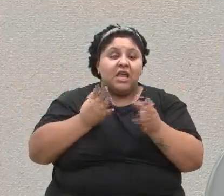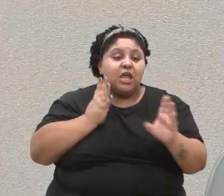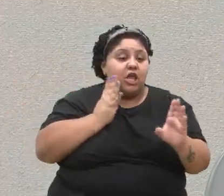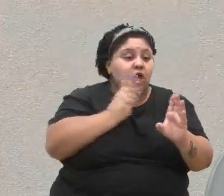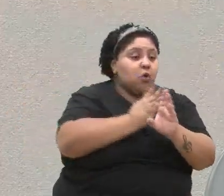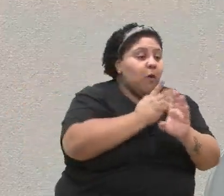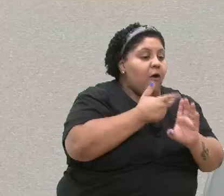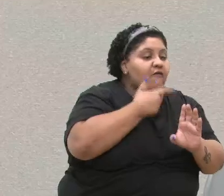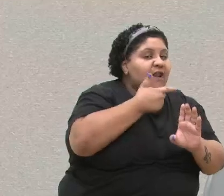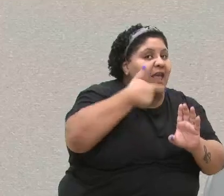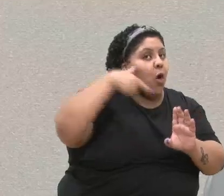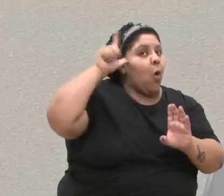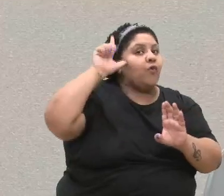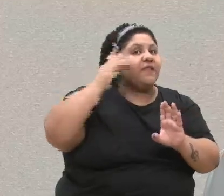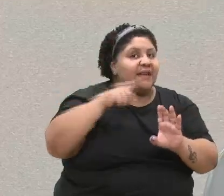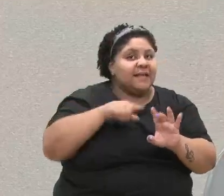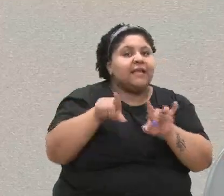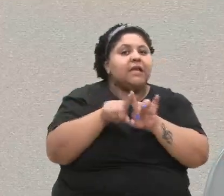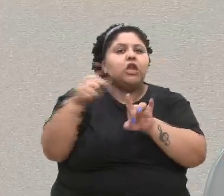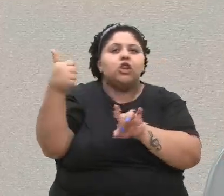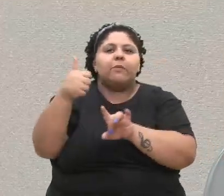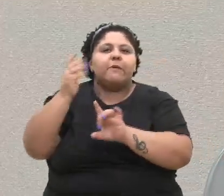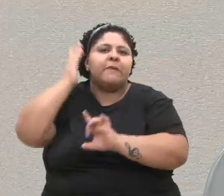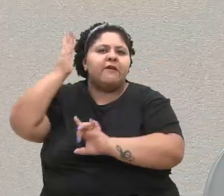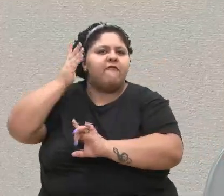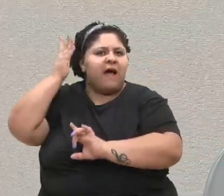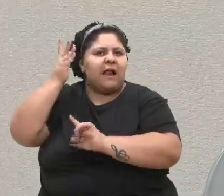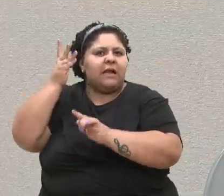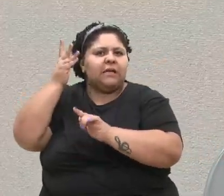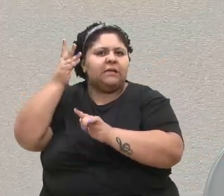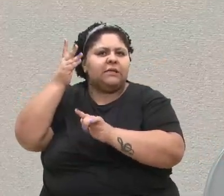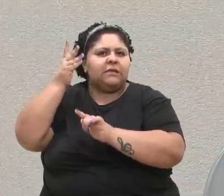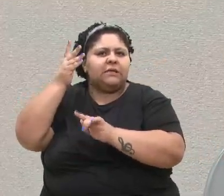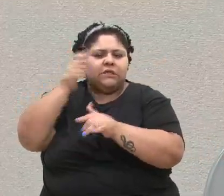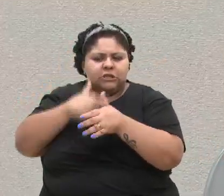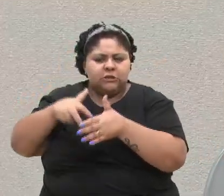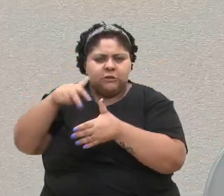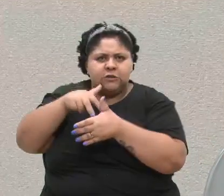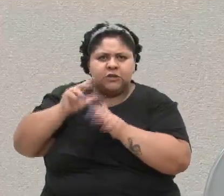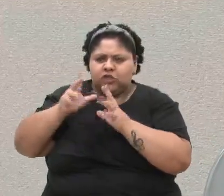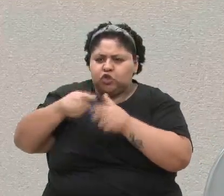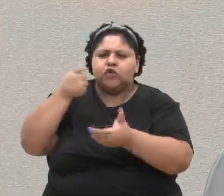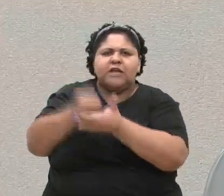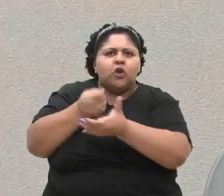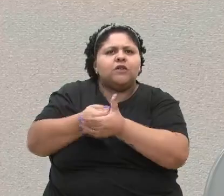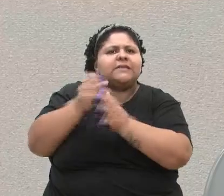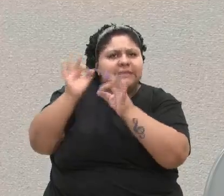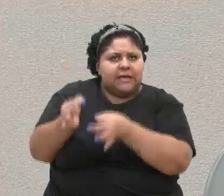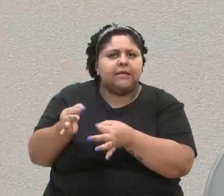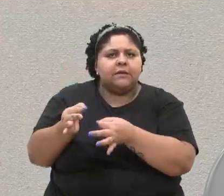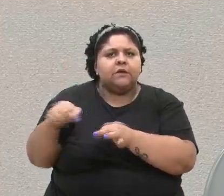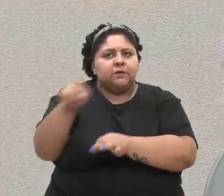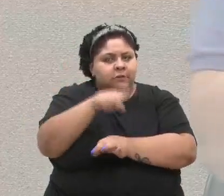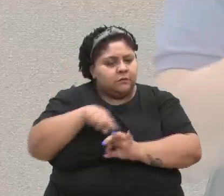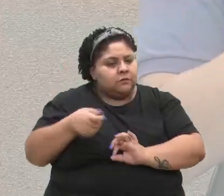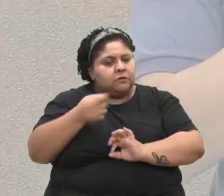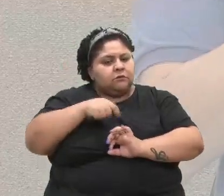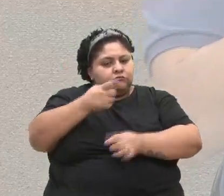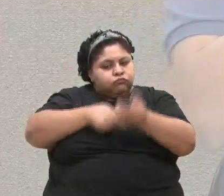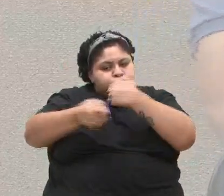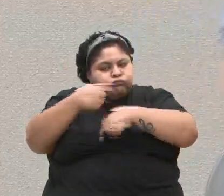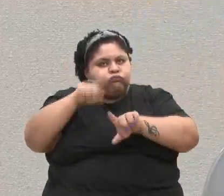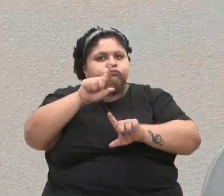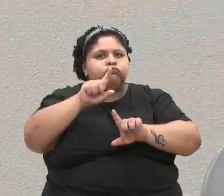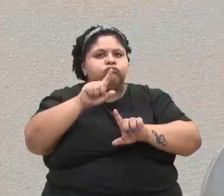ontem, no primeiro discurso ali na declaração de líder, de que toda luta é justa e de que a gente precisa superar as diferenças